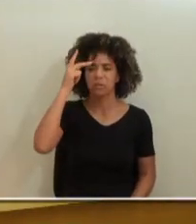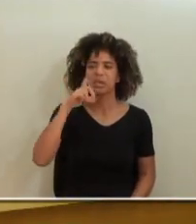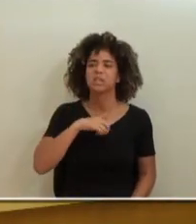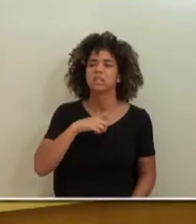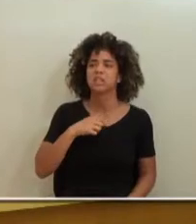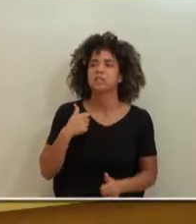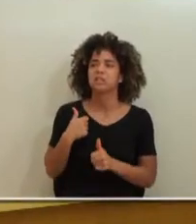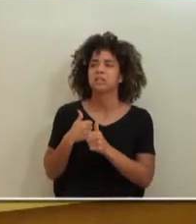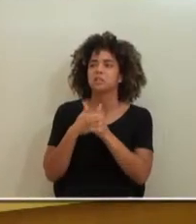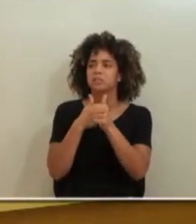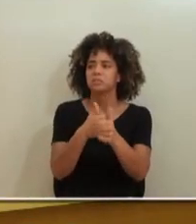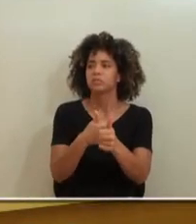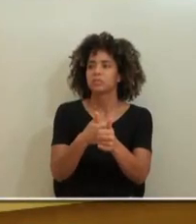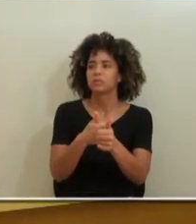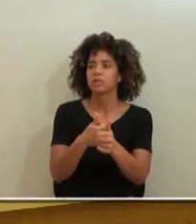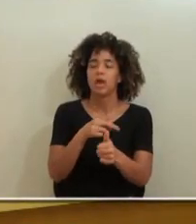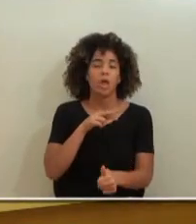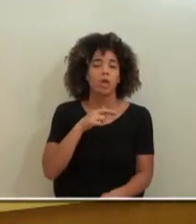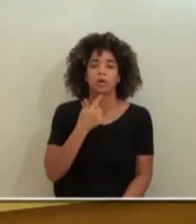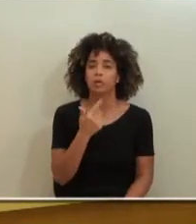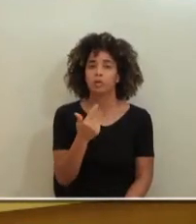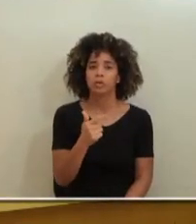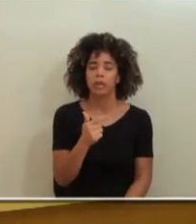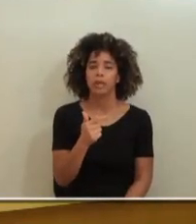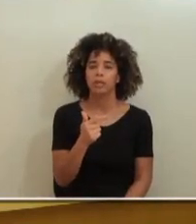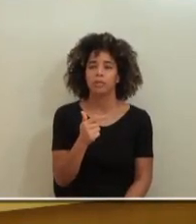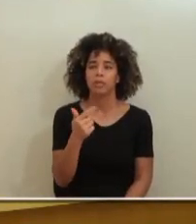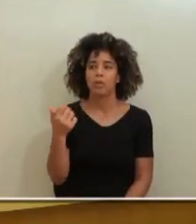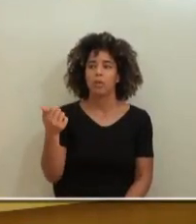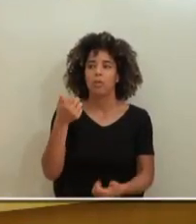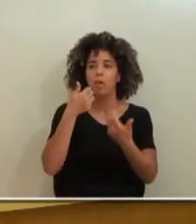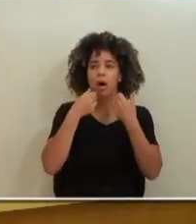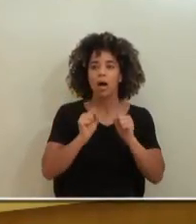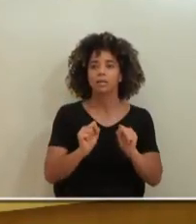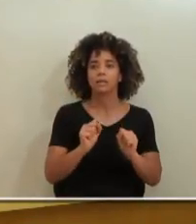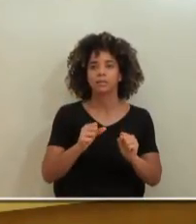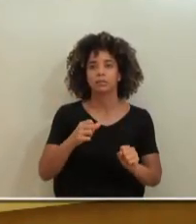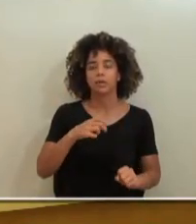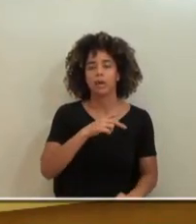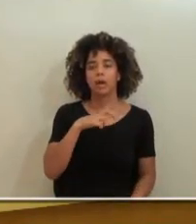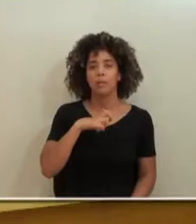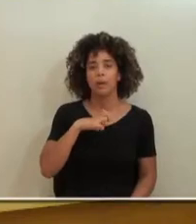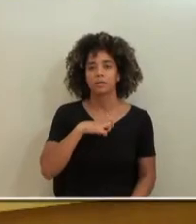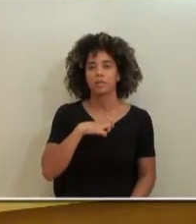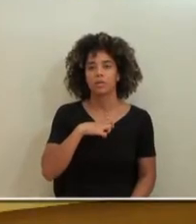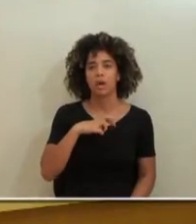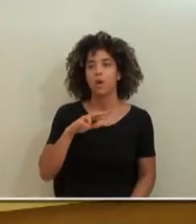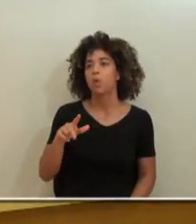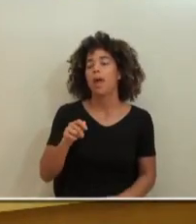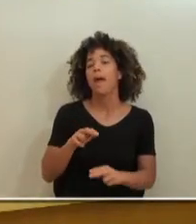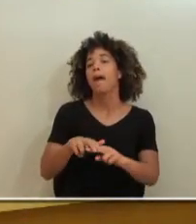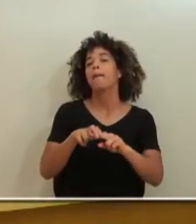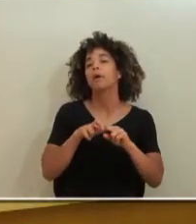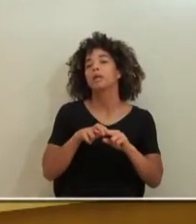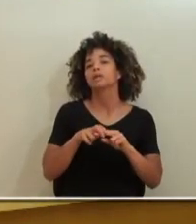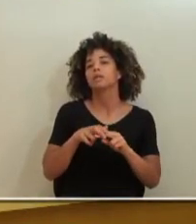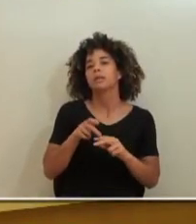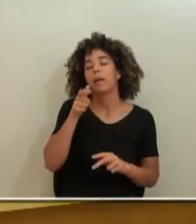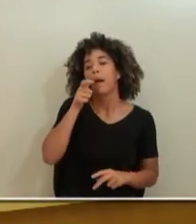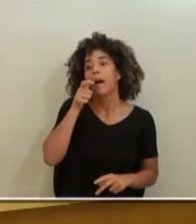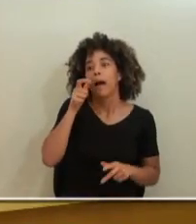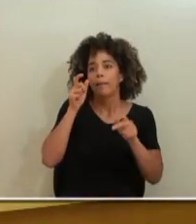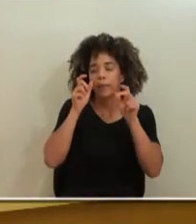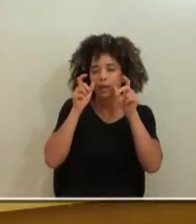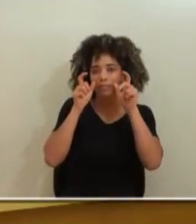de eu não tê-lo mais como assessor pessoal que a minha admiração aumenta ou diminui. Tá? Então, fiz questão de estar aqui nesse